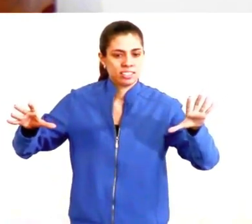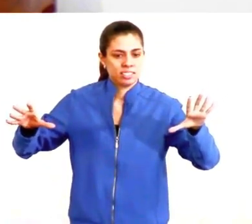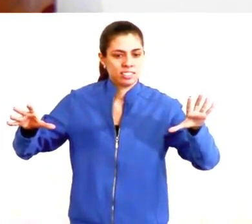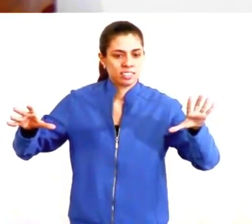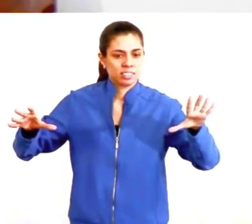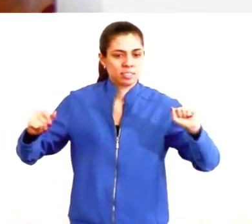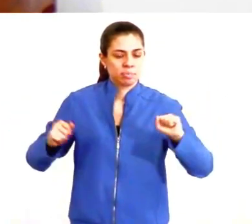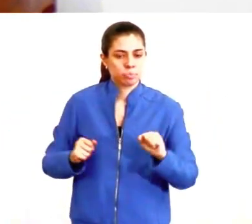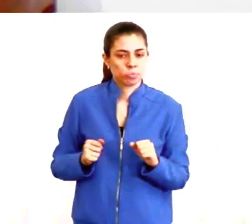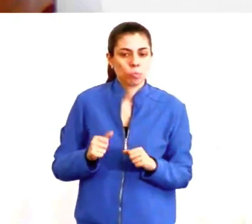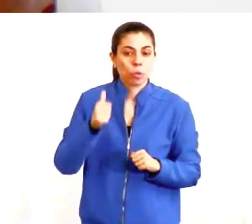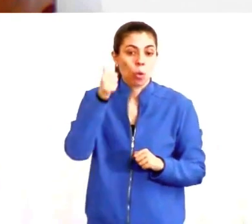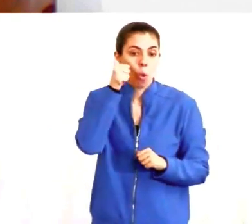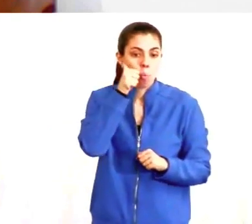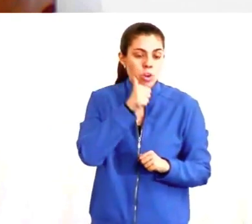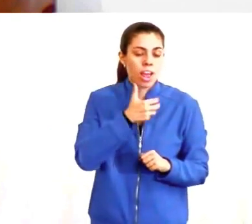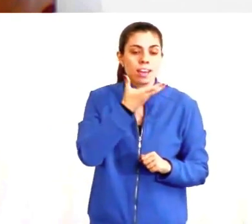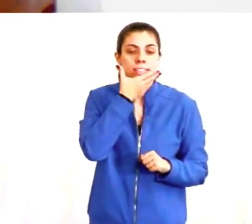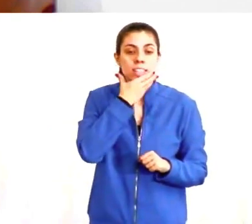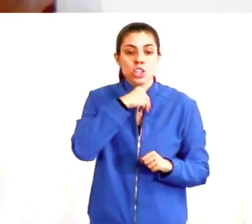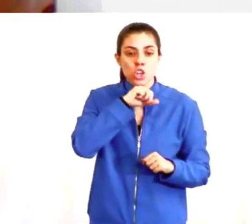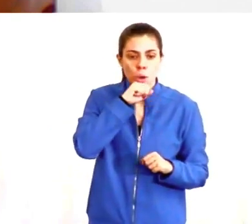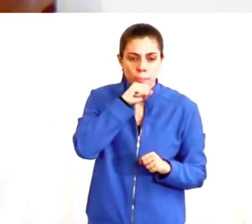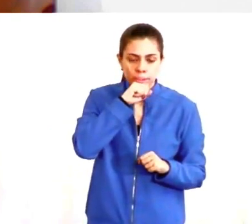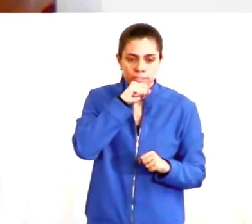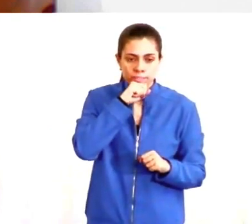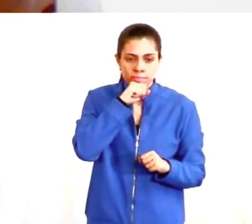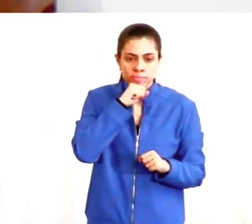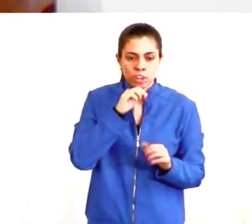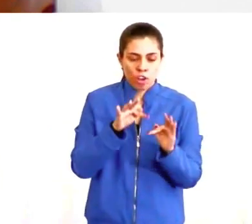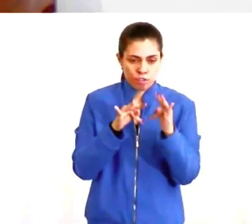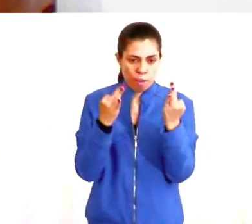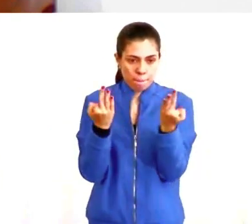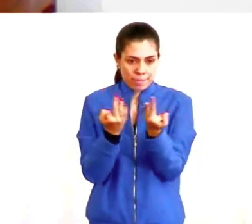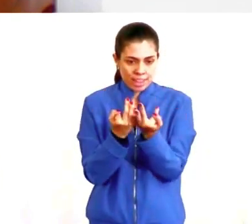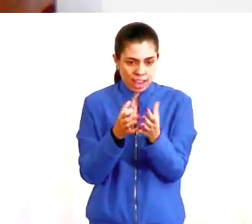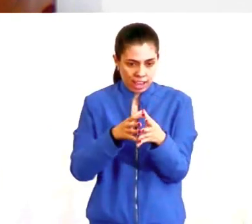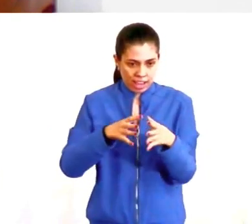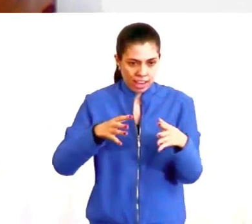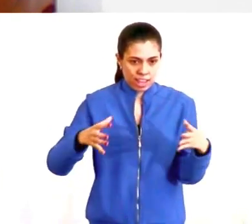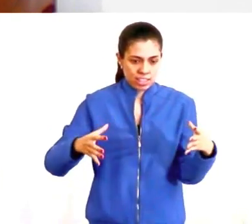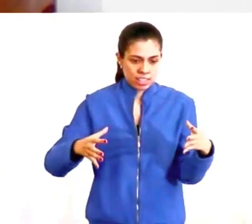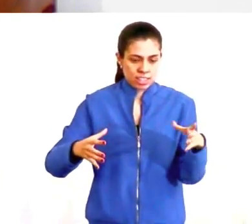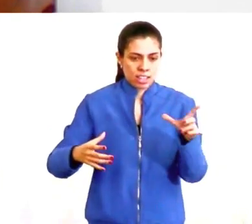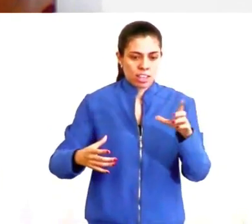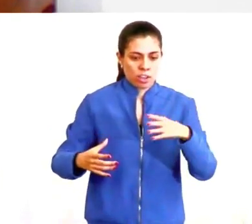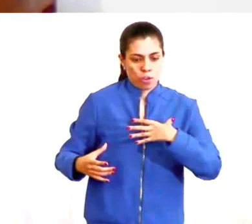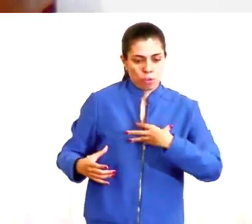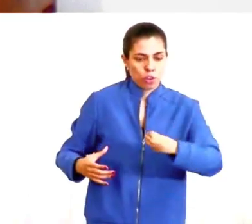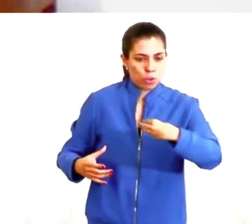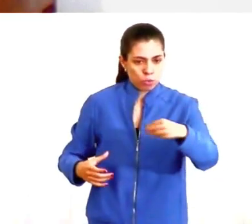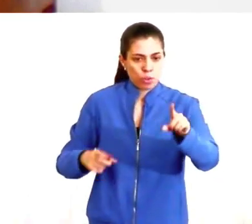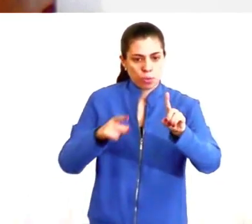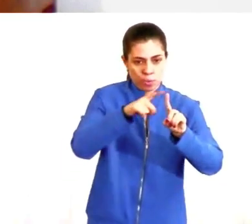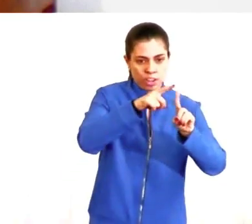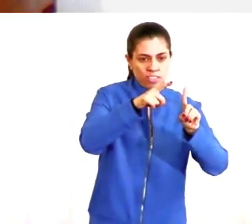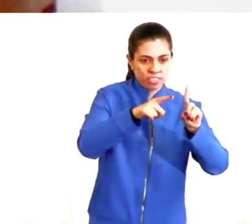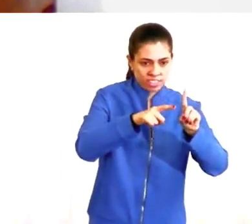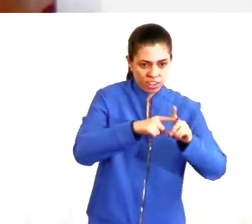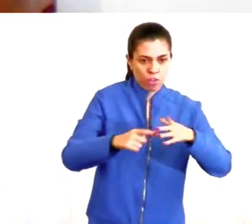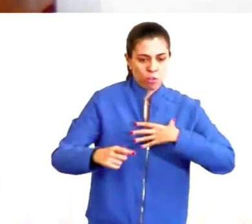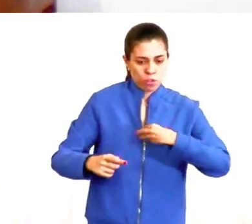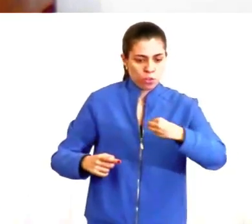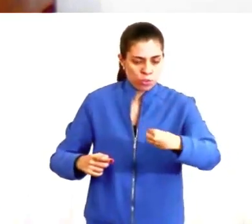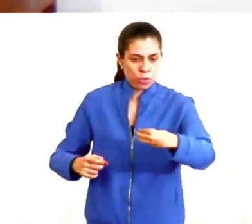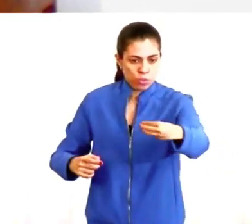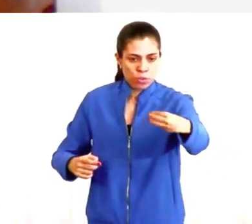O testemunho mais eloquente ao mundo é o discipulado cristão. A gente pode falar alto, Jesus